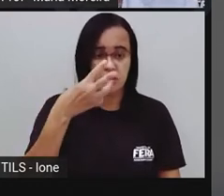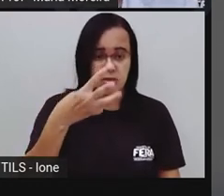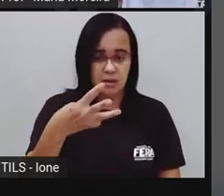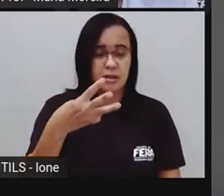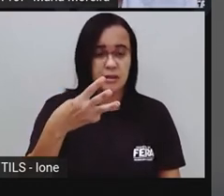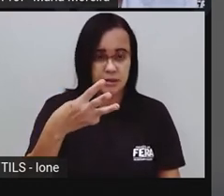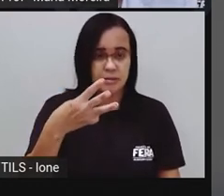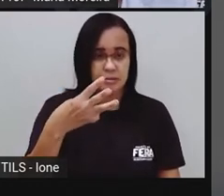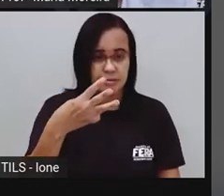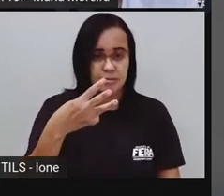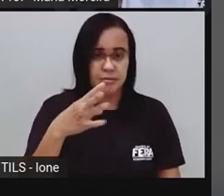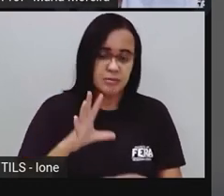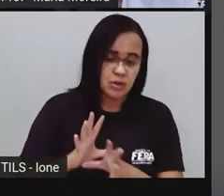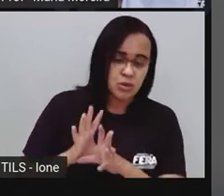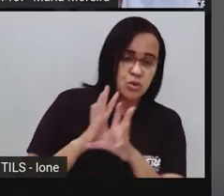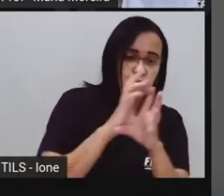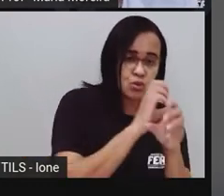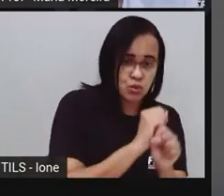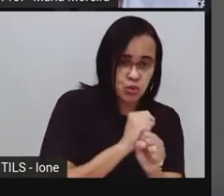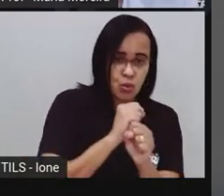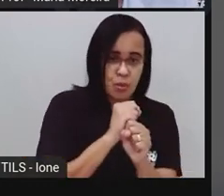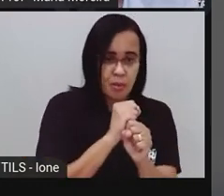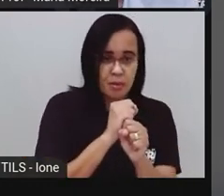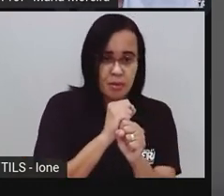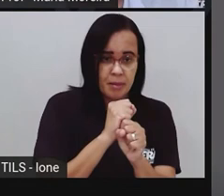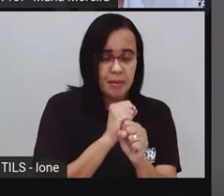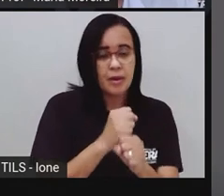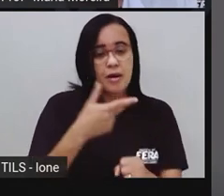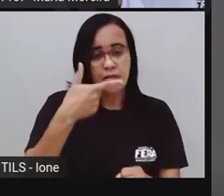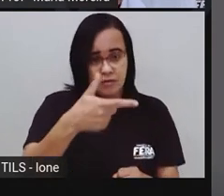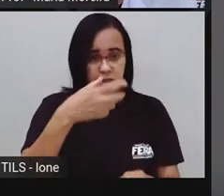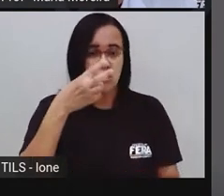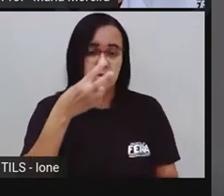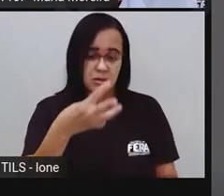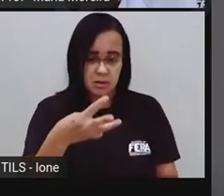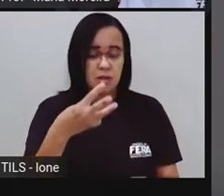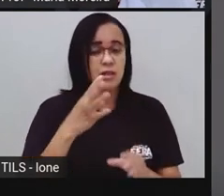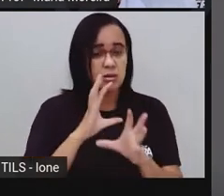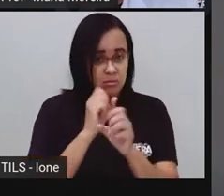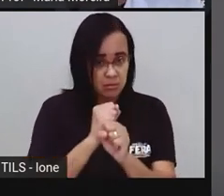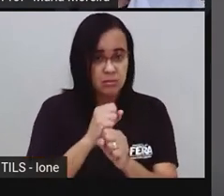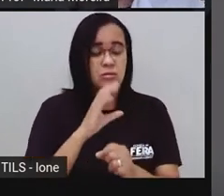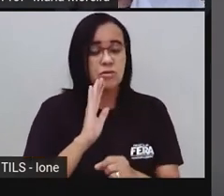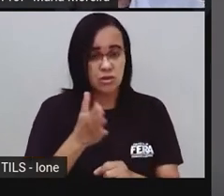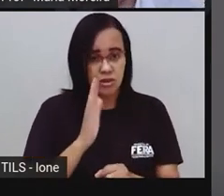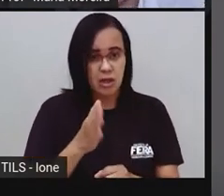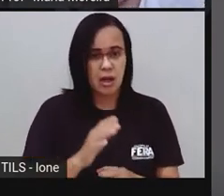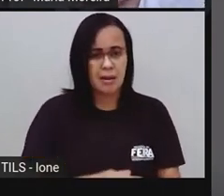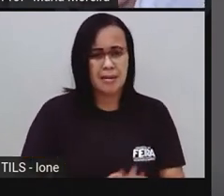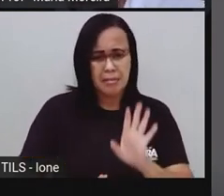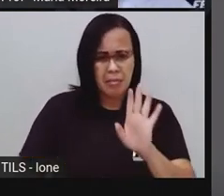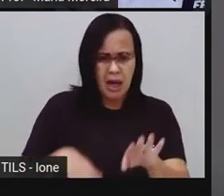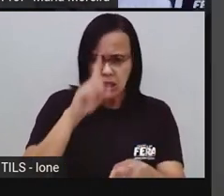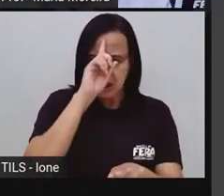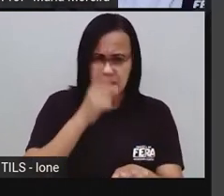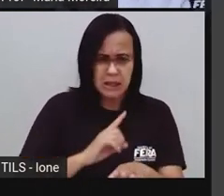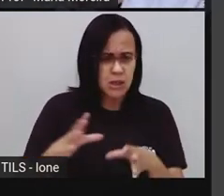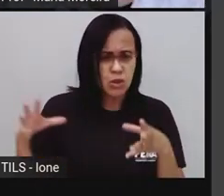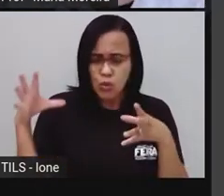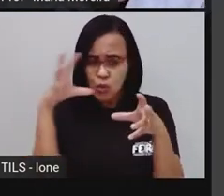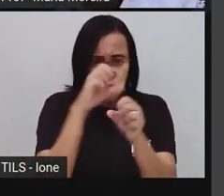Então até aqui aí já tem o que 23 eu não tenho como saber o total